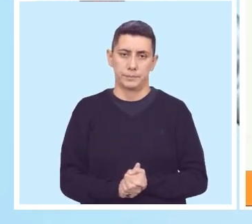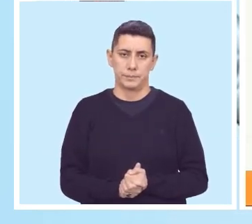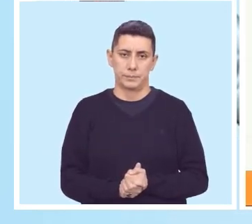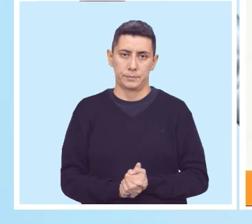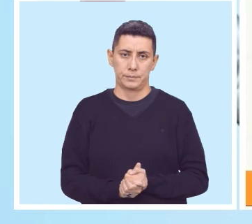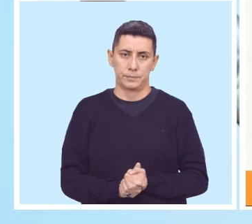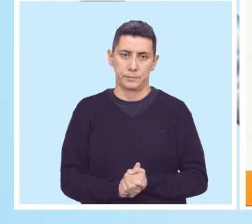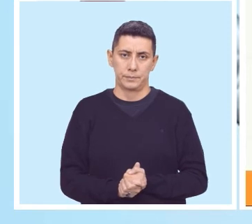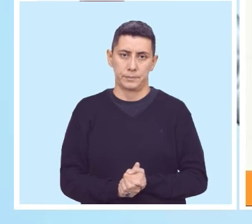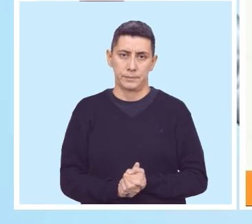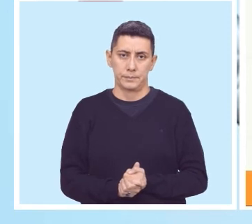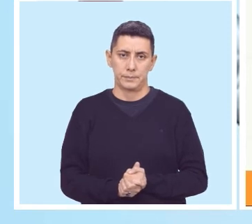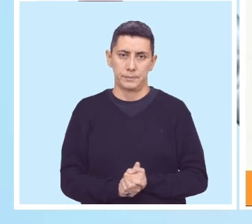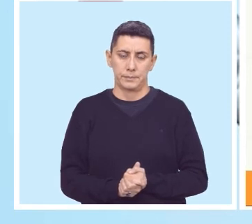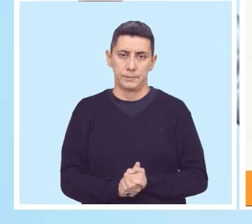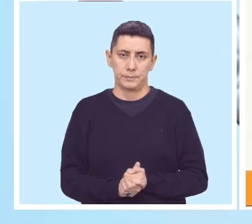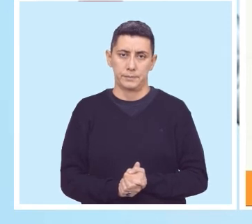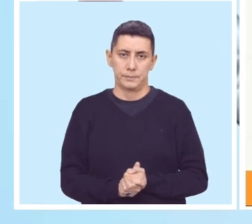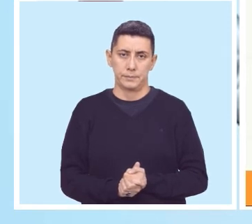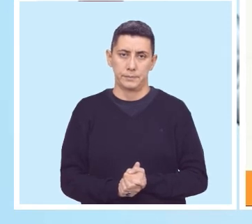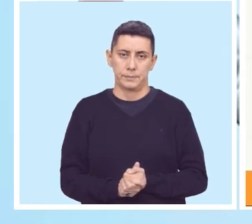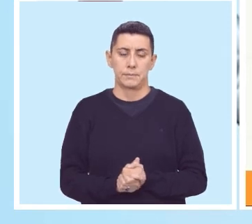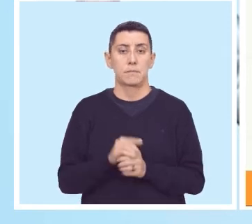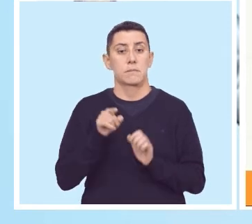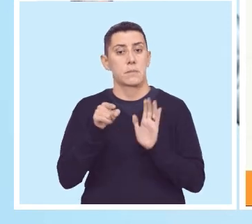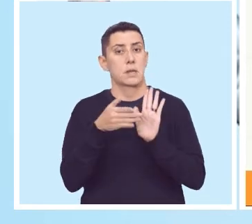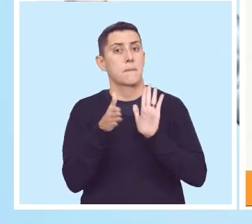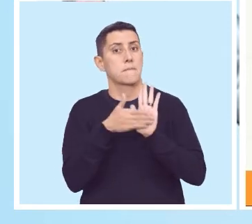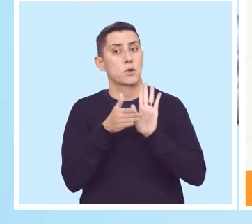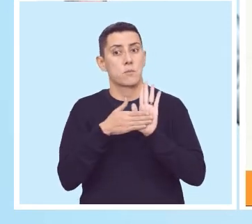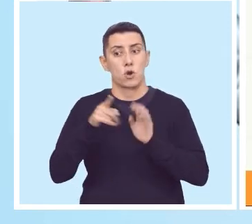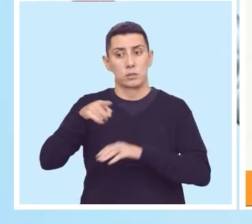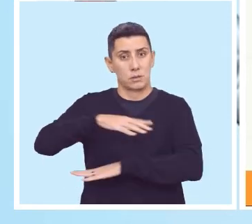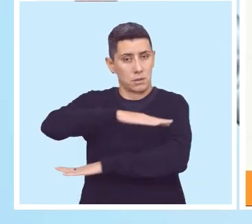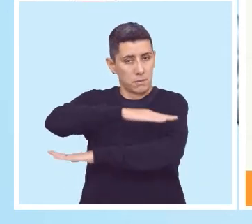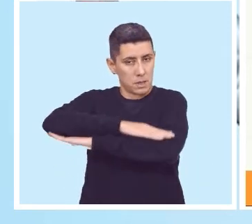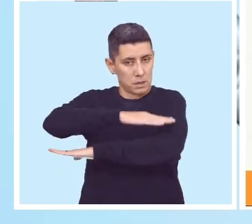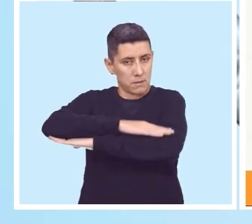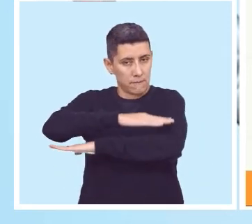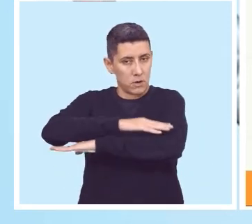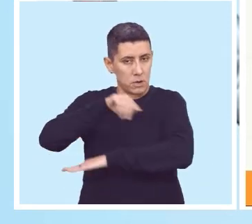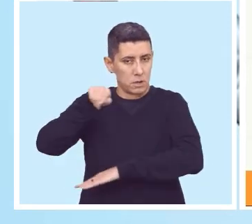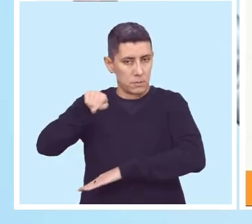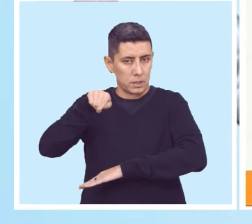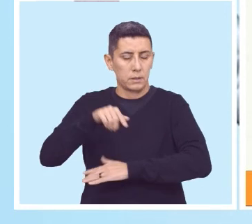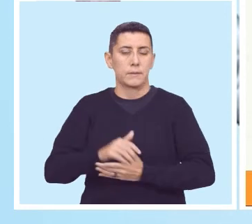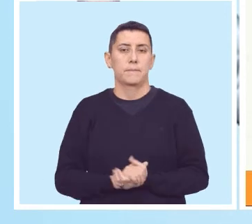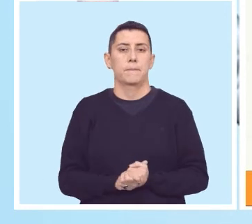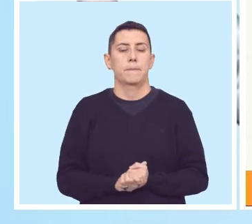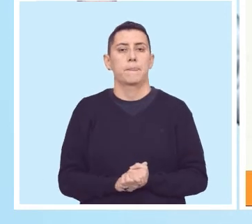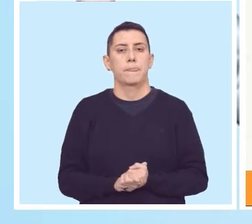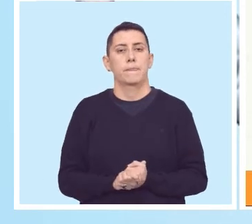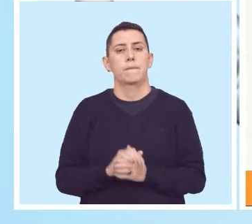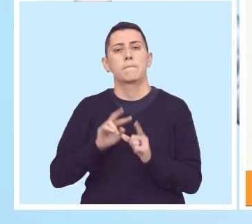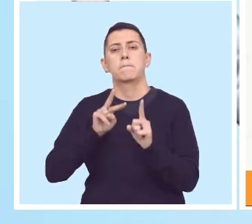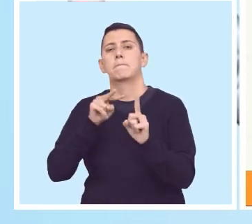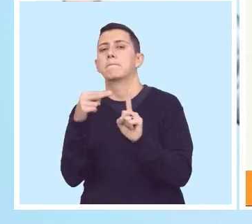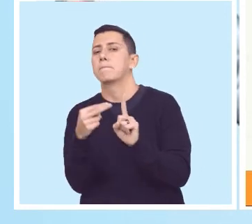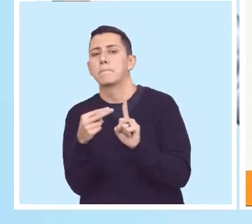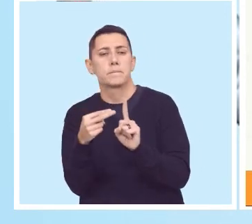A proposta da plataforma Curupira visa